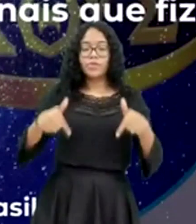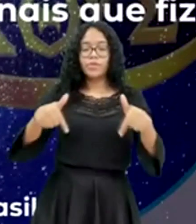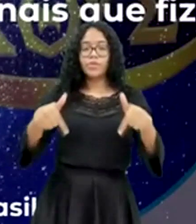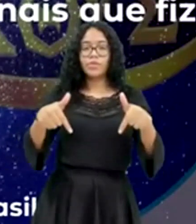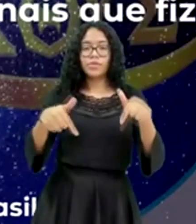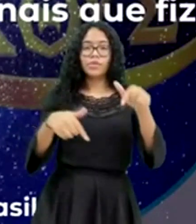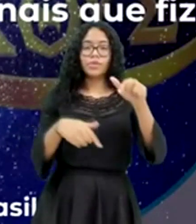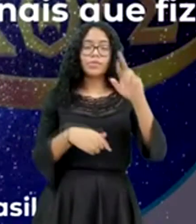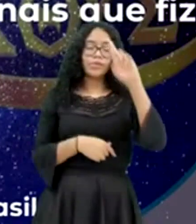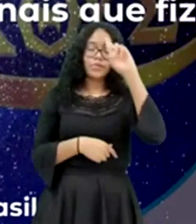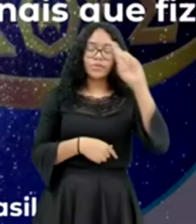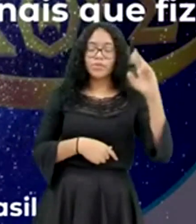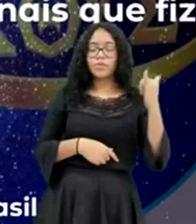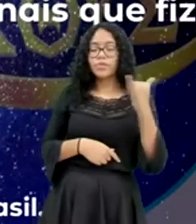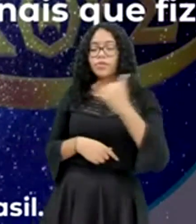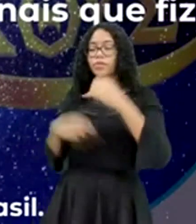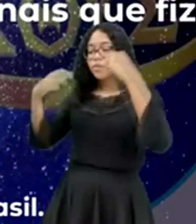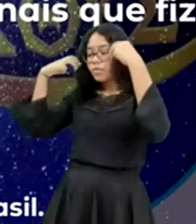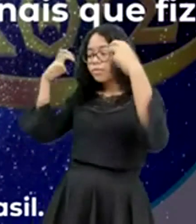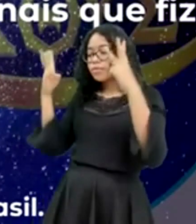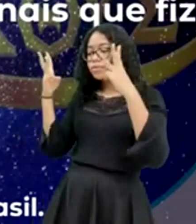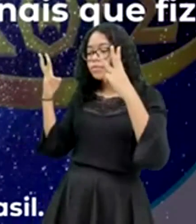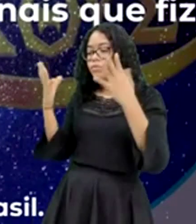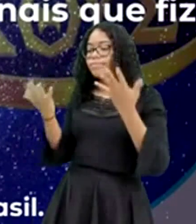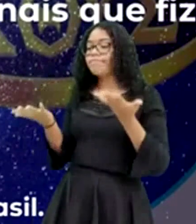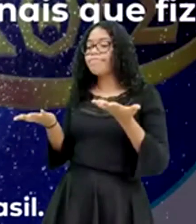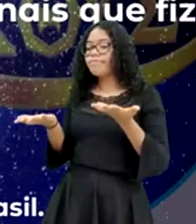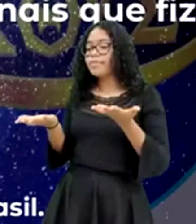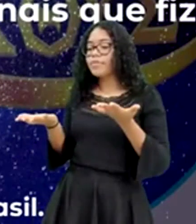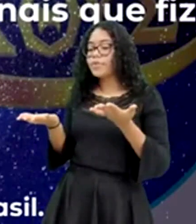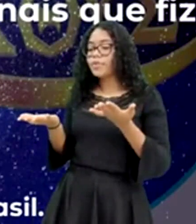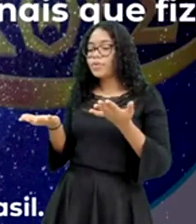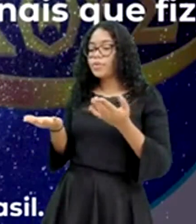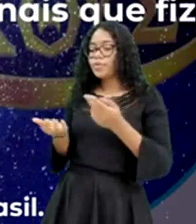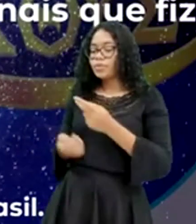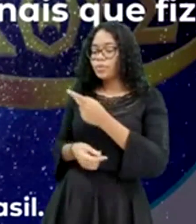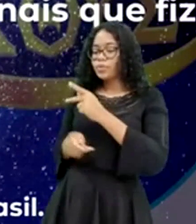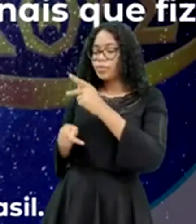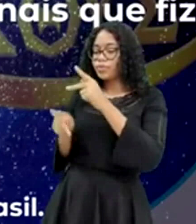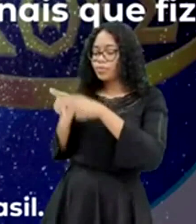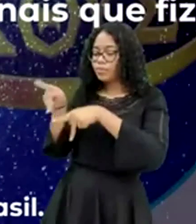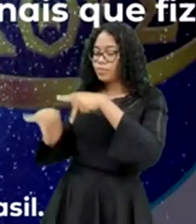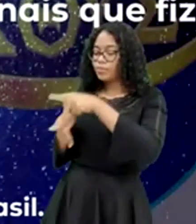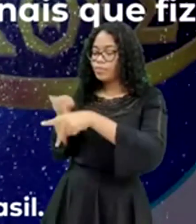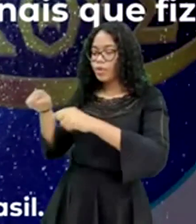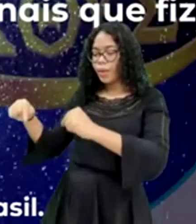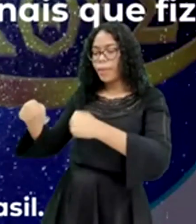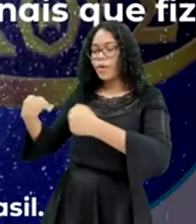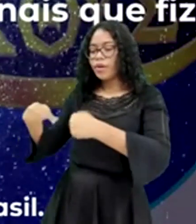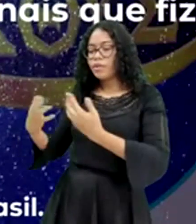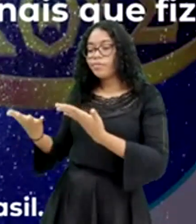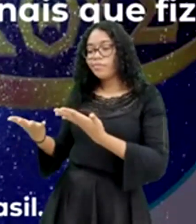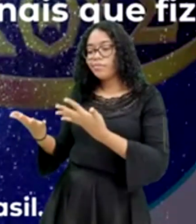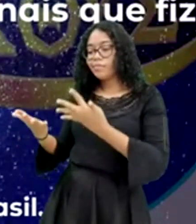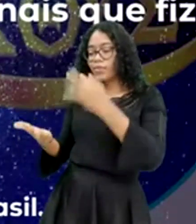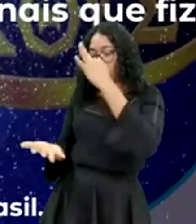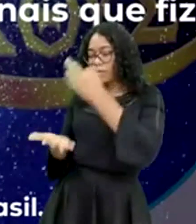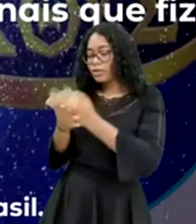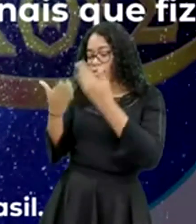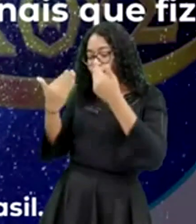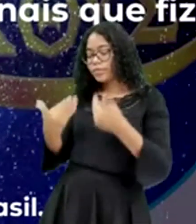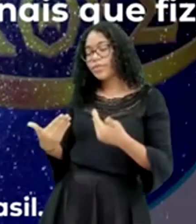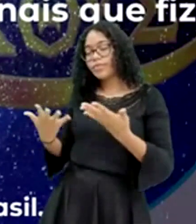Senhor a Moisés: até quando me provocará este povo, e até quando não crerá em mim,